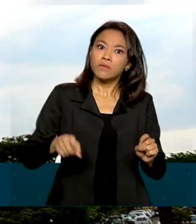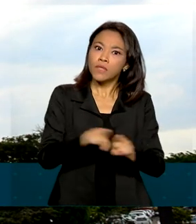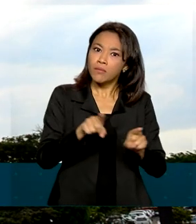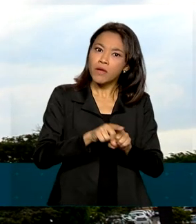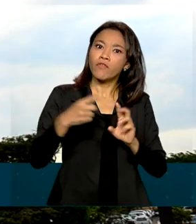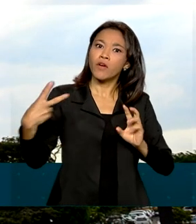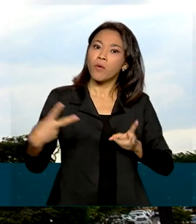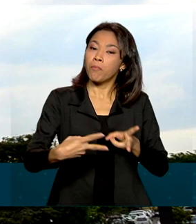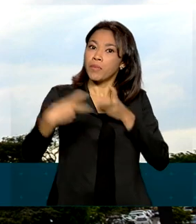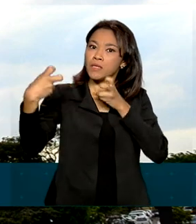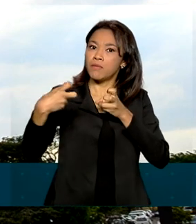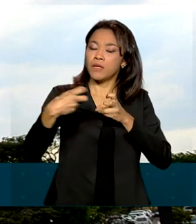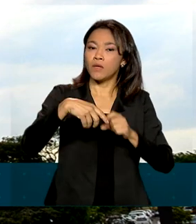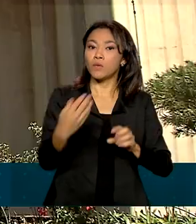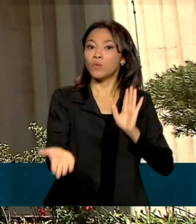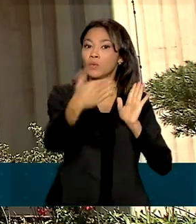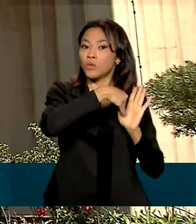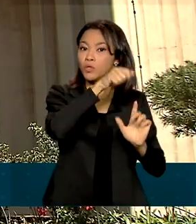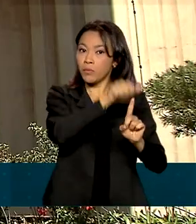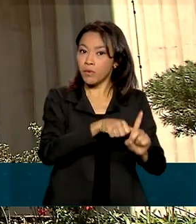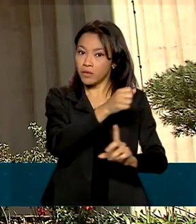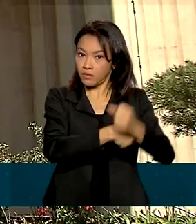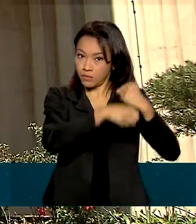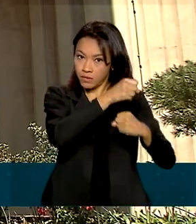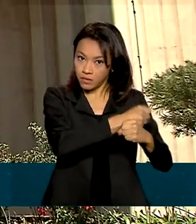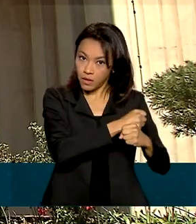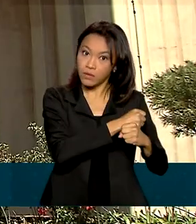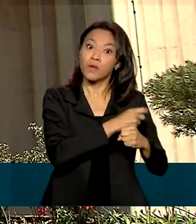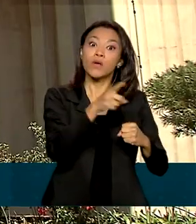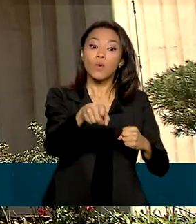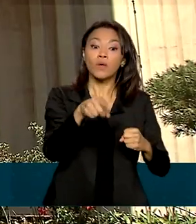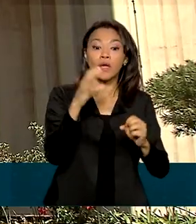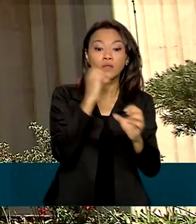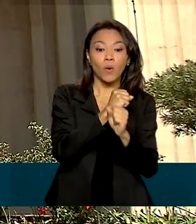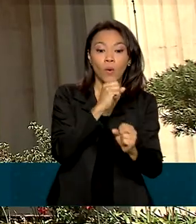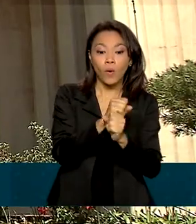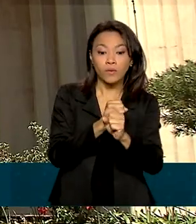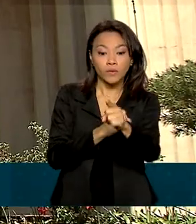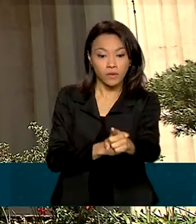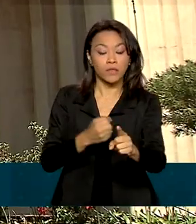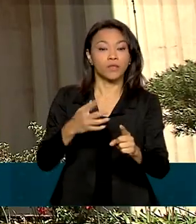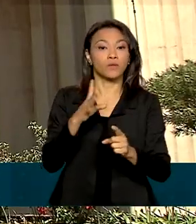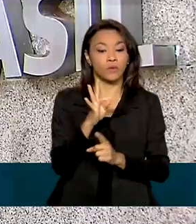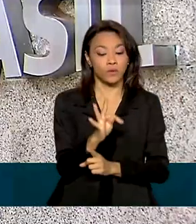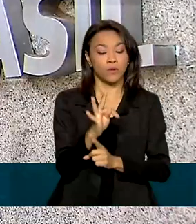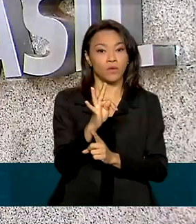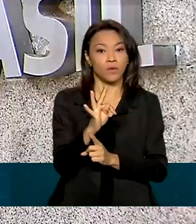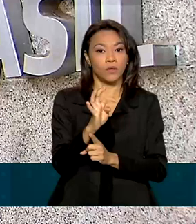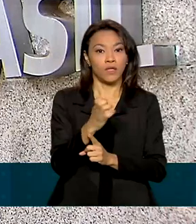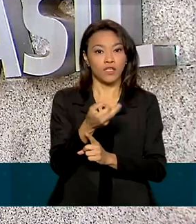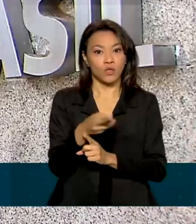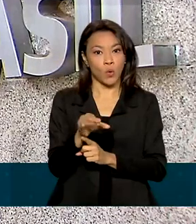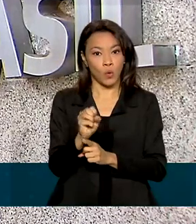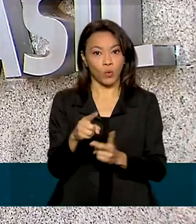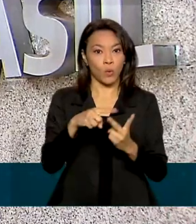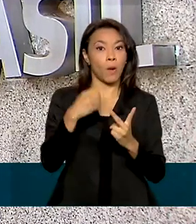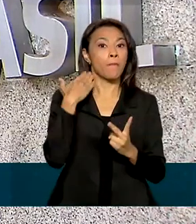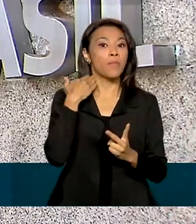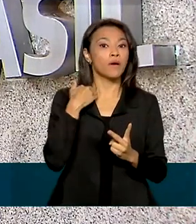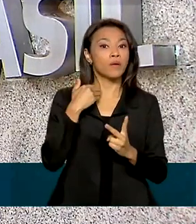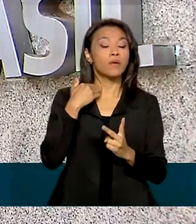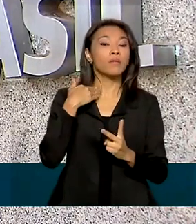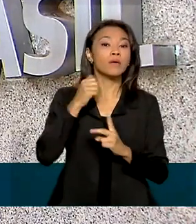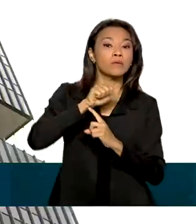observada no último mês do ano passado quando as contas do governo Central formado pelo Tesouro Nacional banco central e